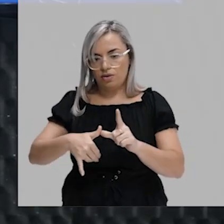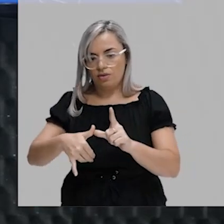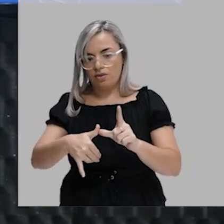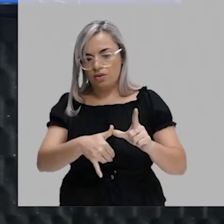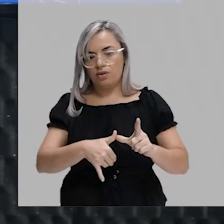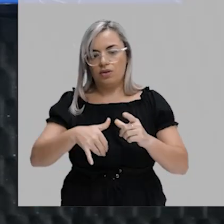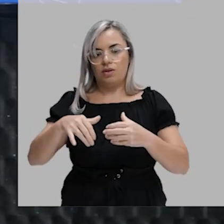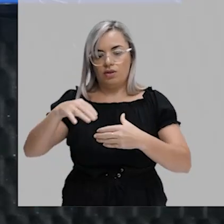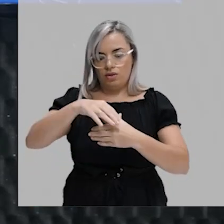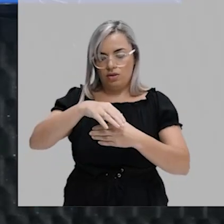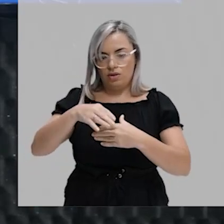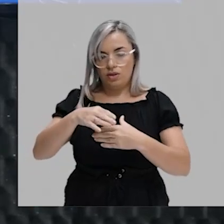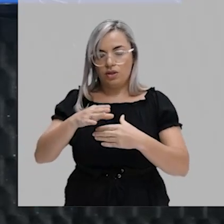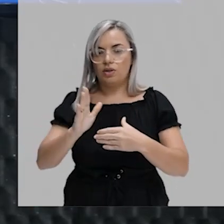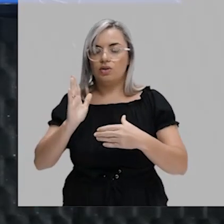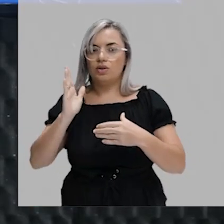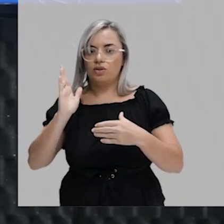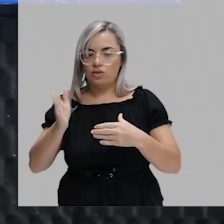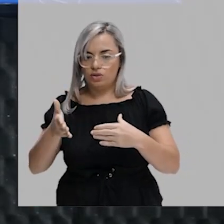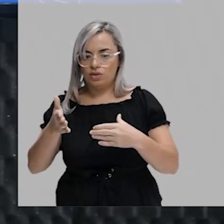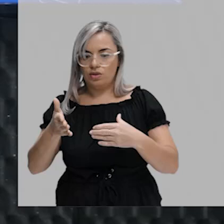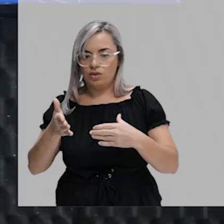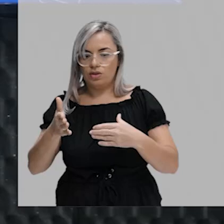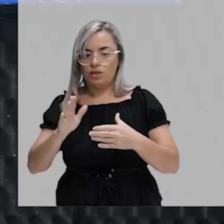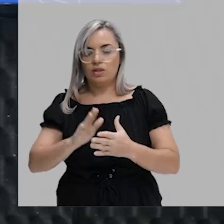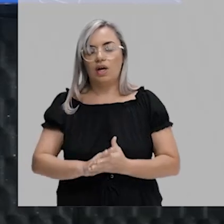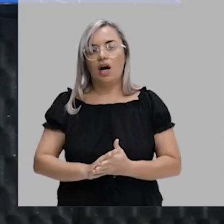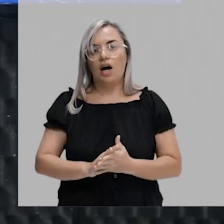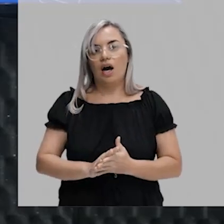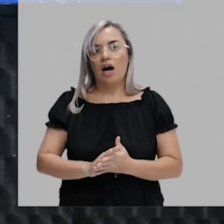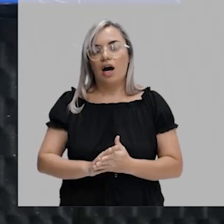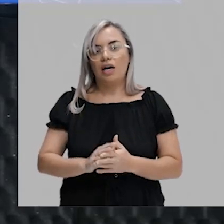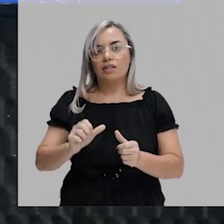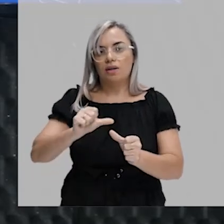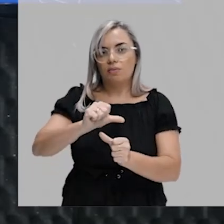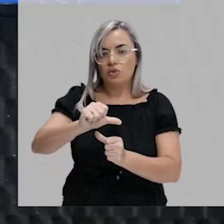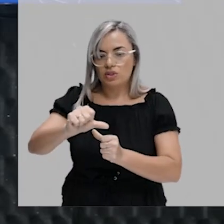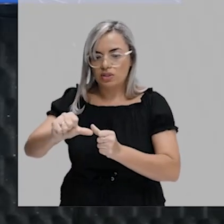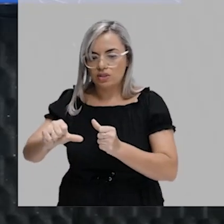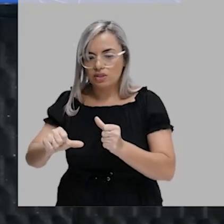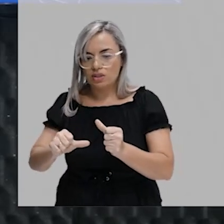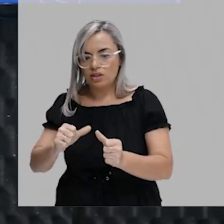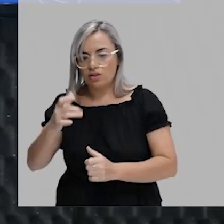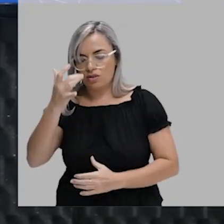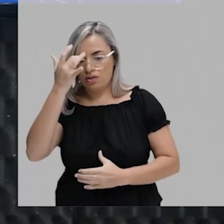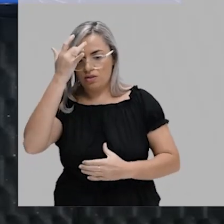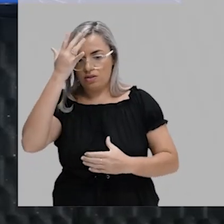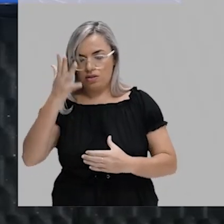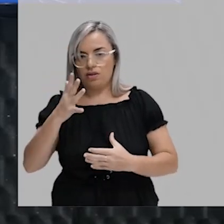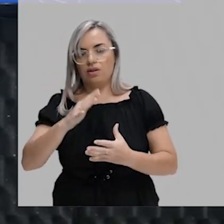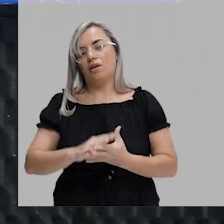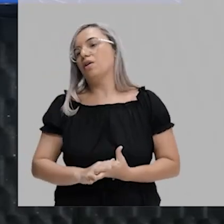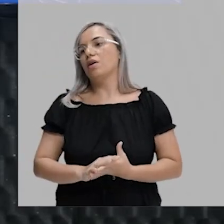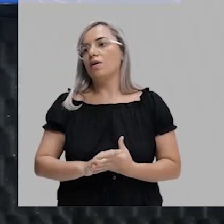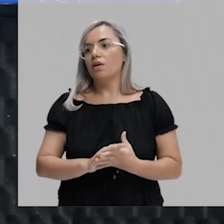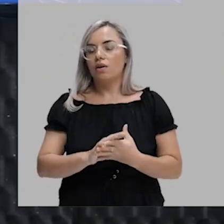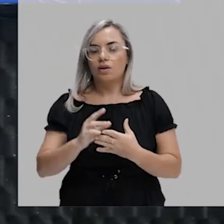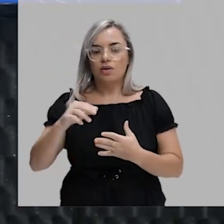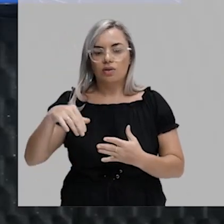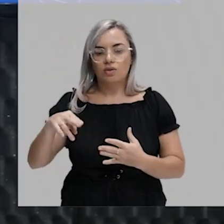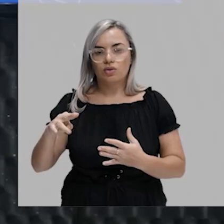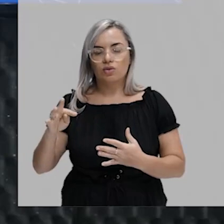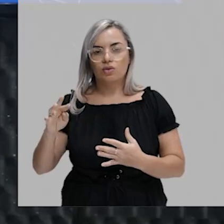fosfolipídios. Já no caso da difusão facilitada, esses nutrientes aqui, aliás,